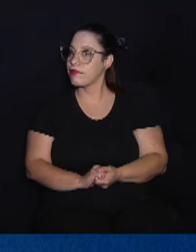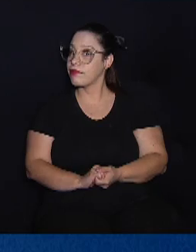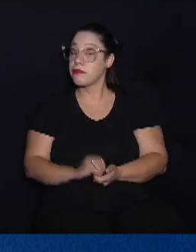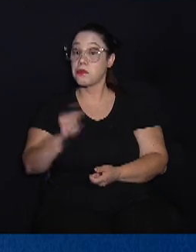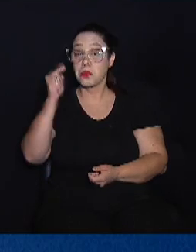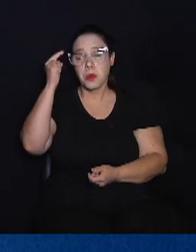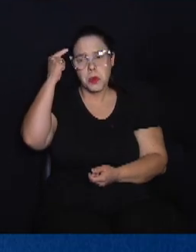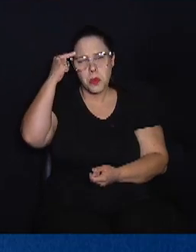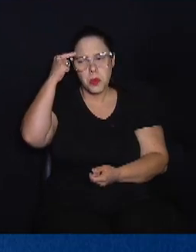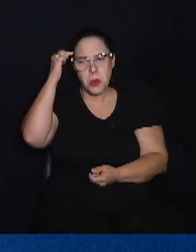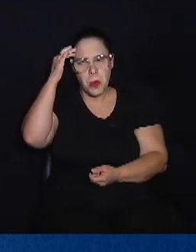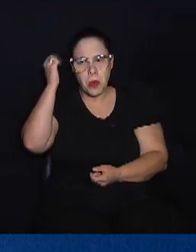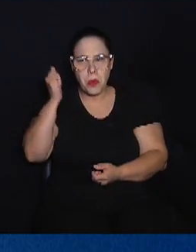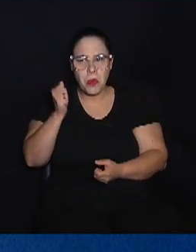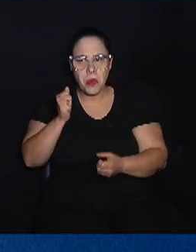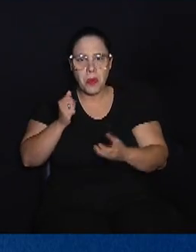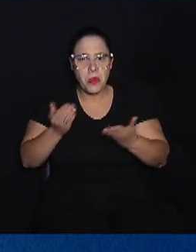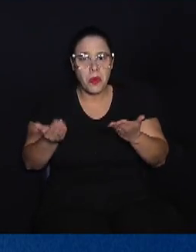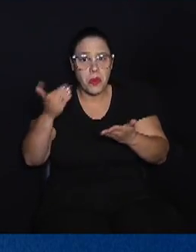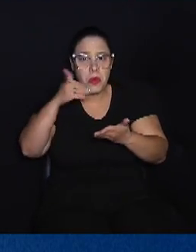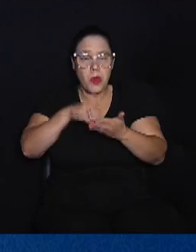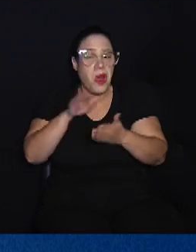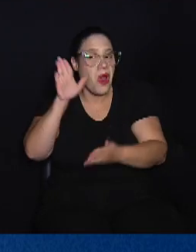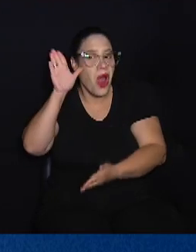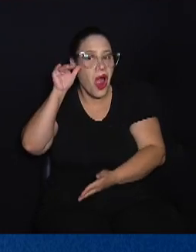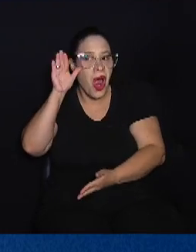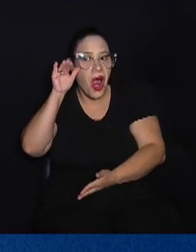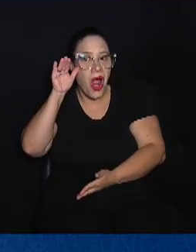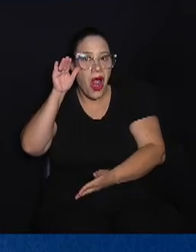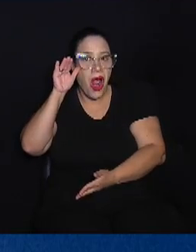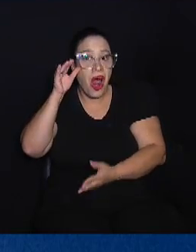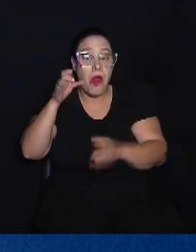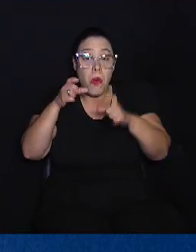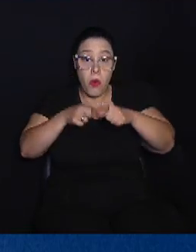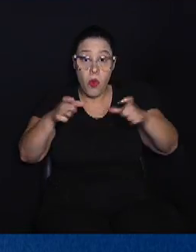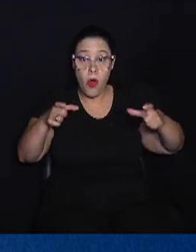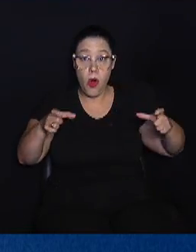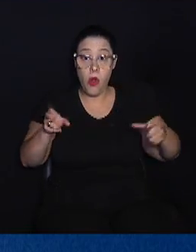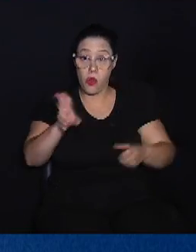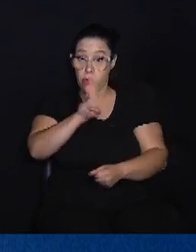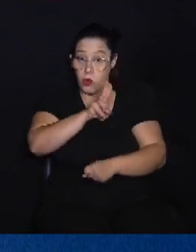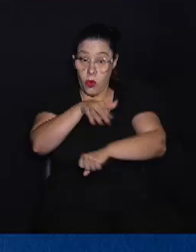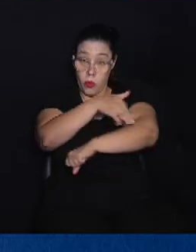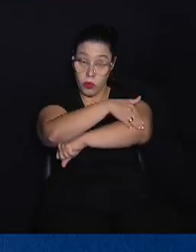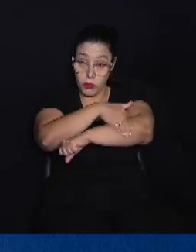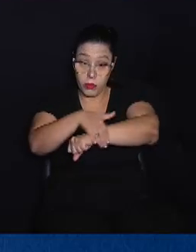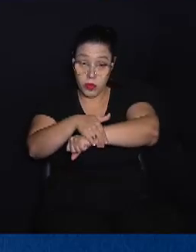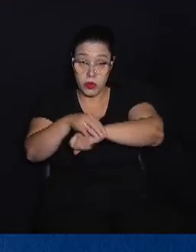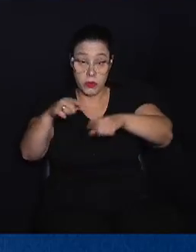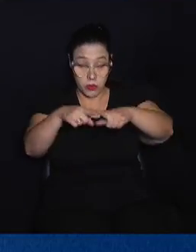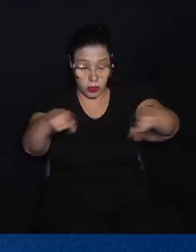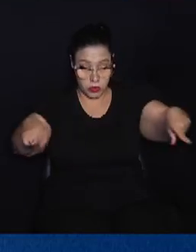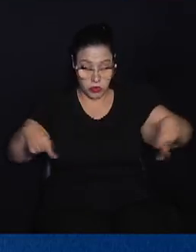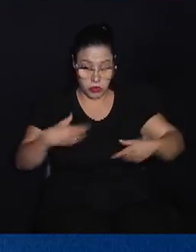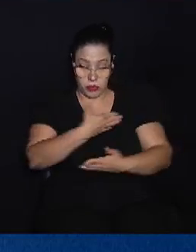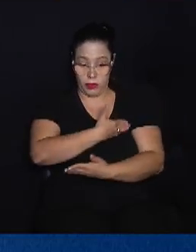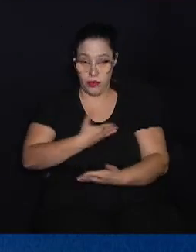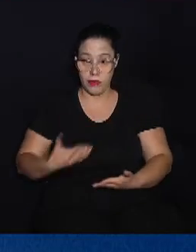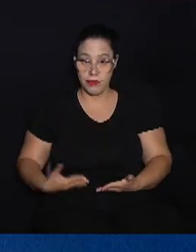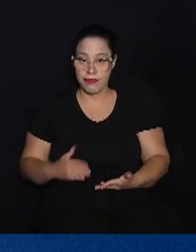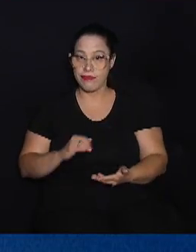Você sabia que trará curiosidades sobre locais, nomes de ruas e espaços públicos em